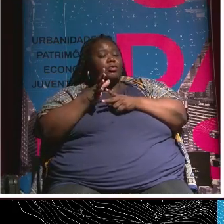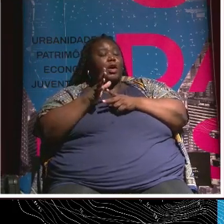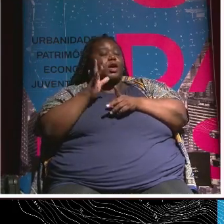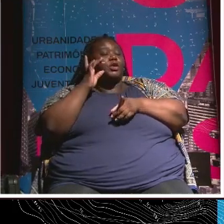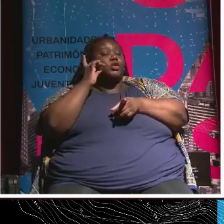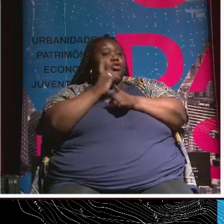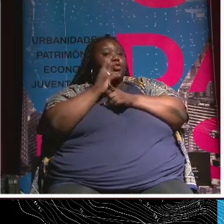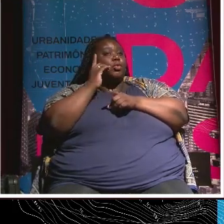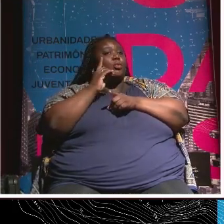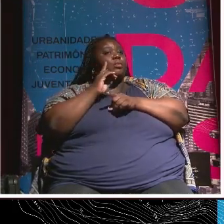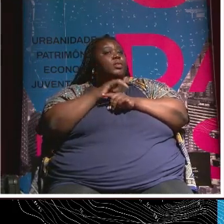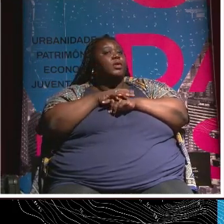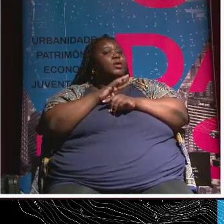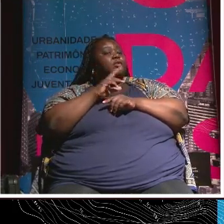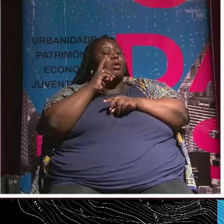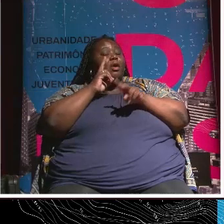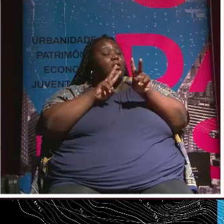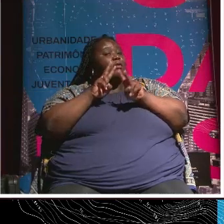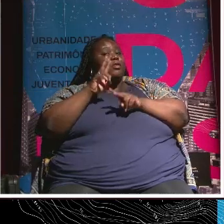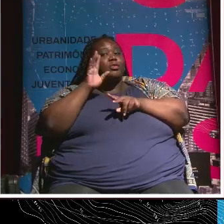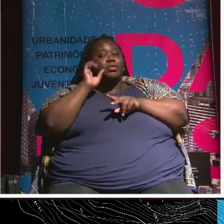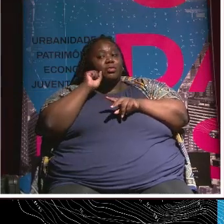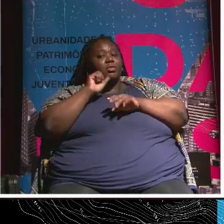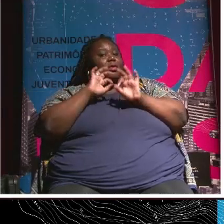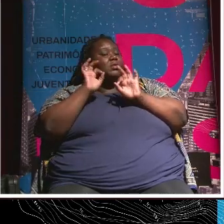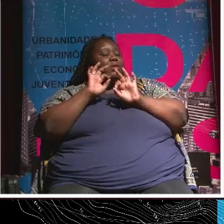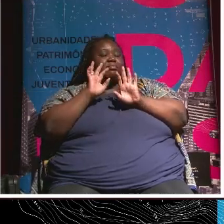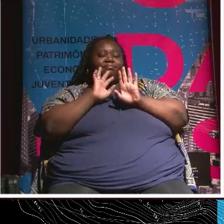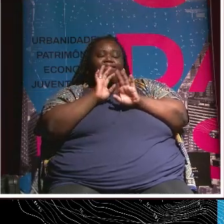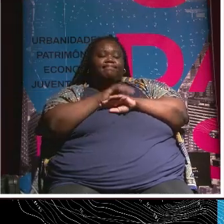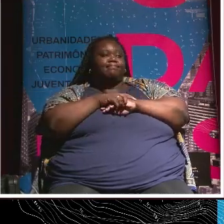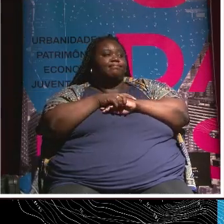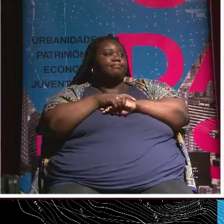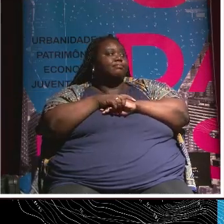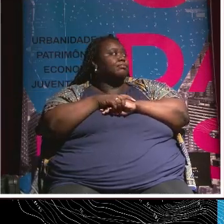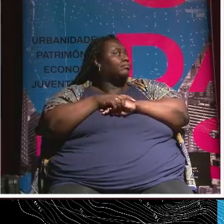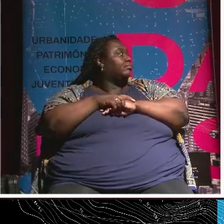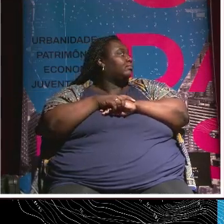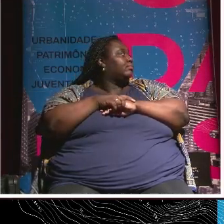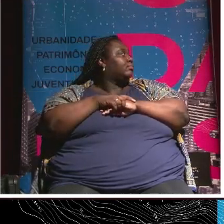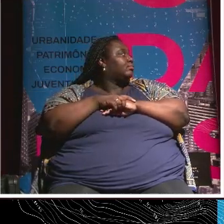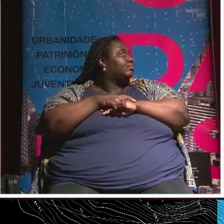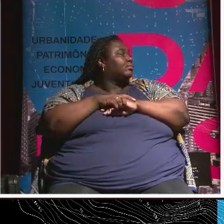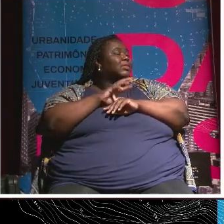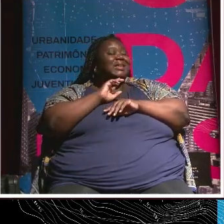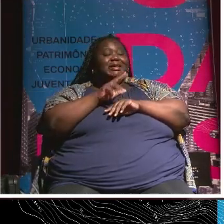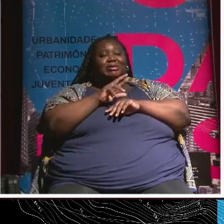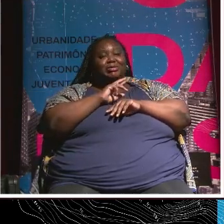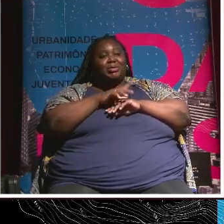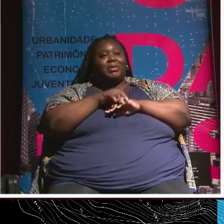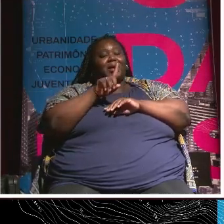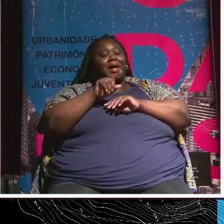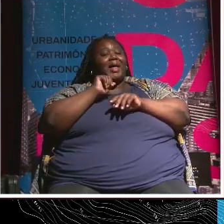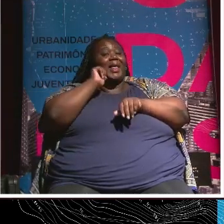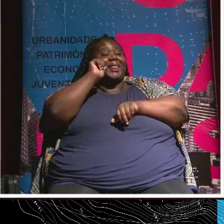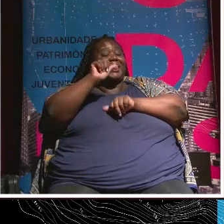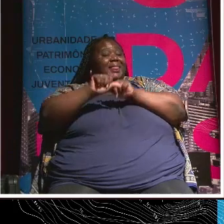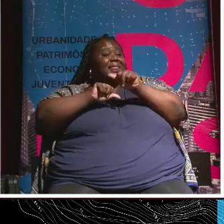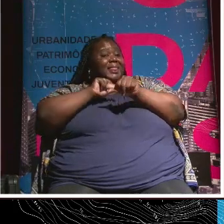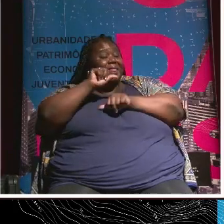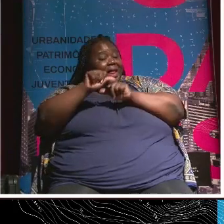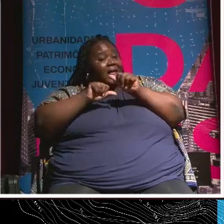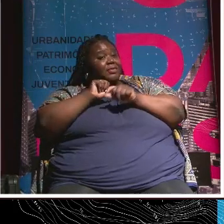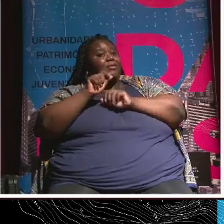descobriu, escutar só não basta, porque negócio de oitiva não é escuta, é transformar a escuta